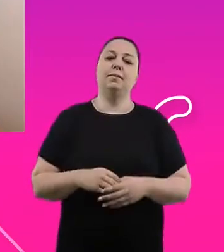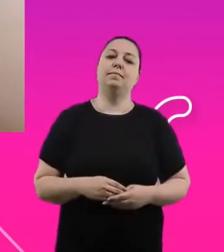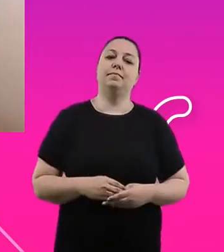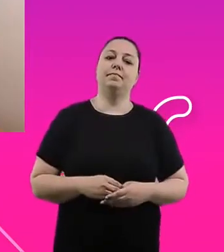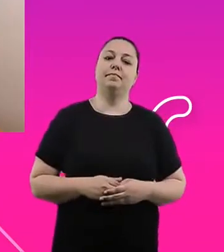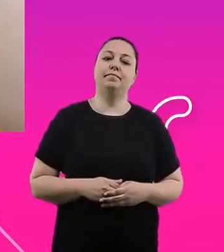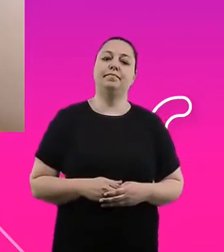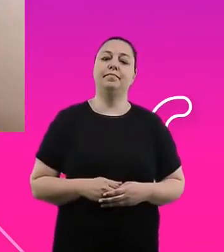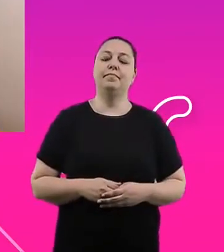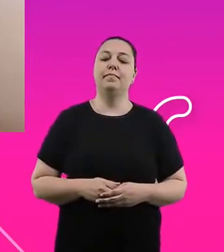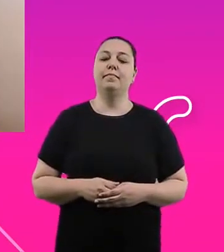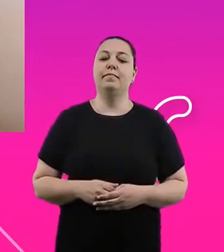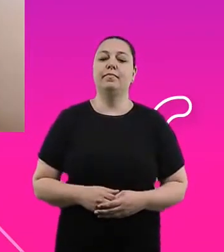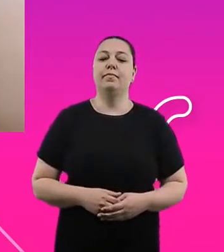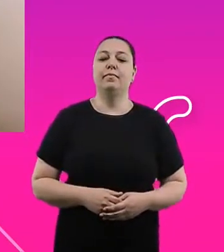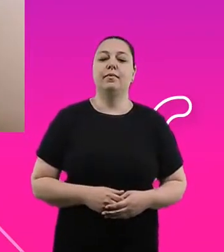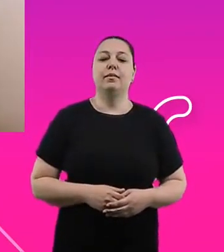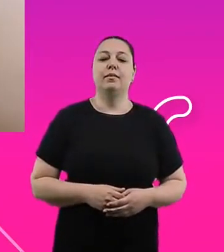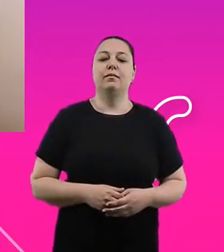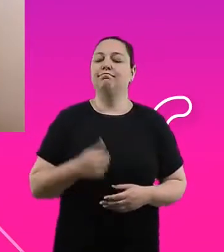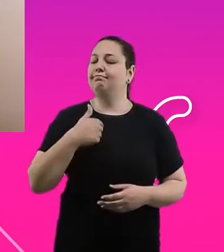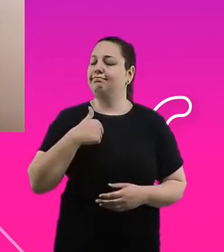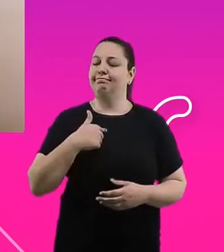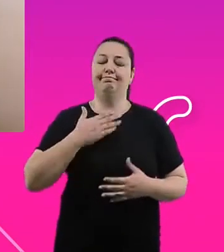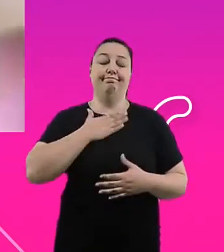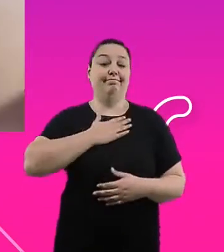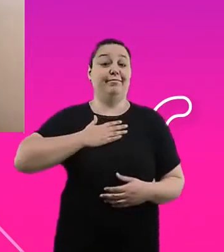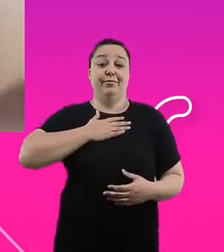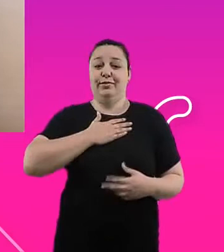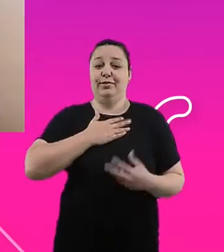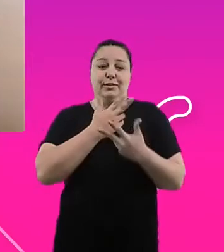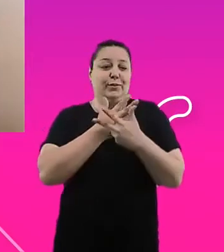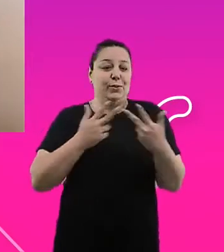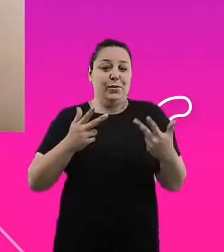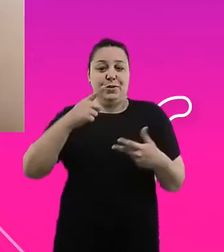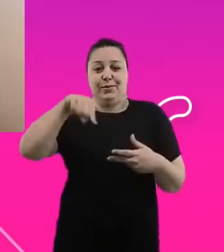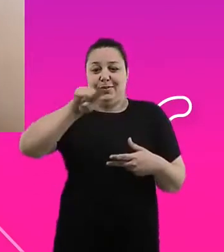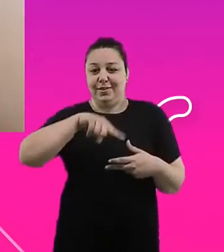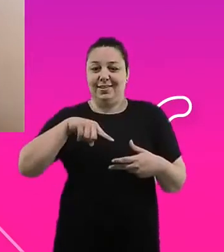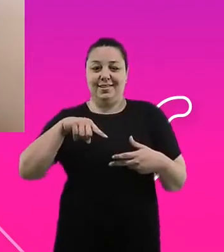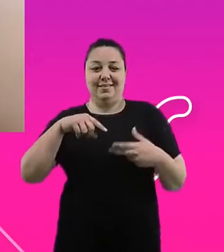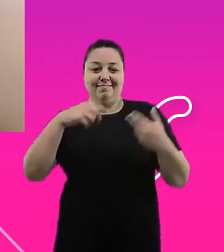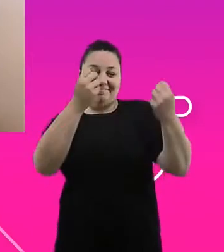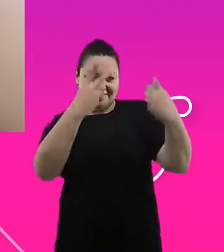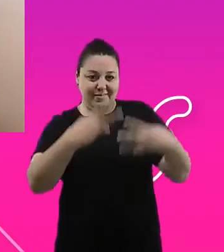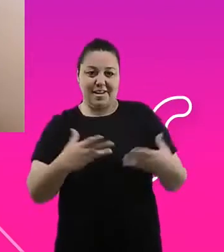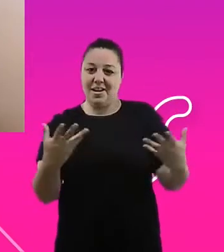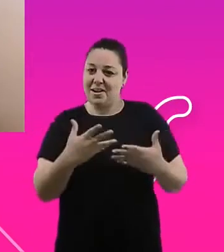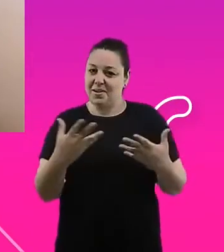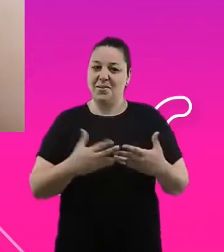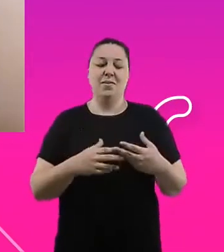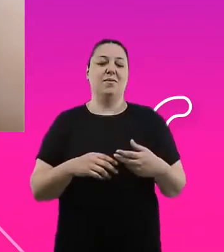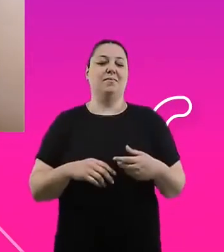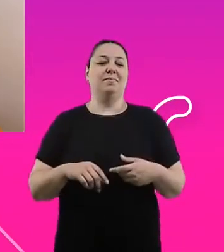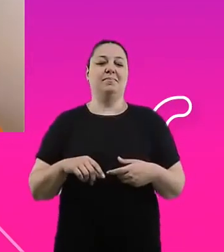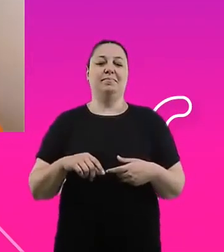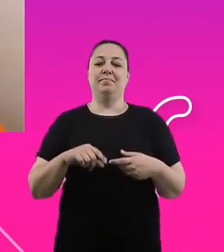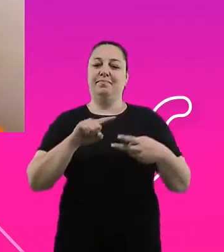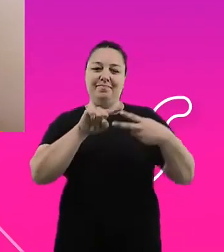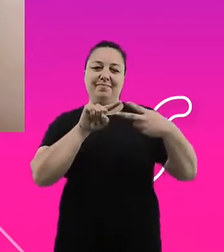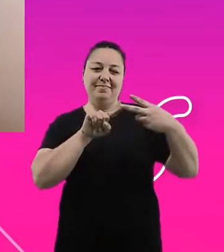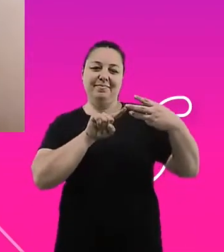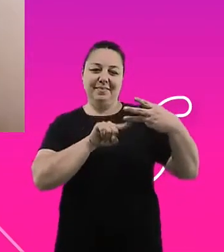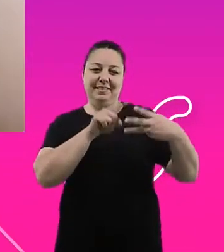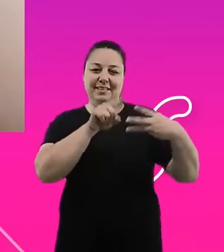Bom, eu adorei tudo que vocês falaram até agora, desde a introdução da Bia até, enfim, a fala dos